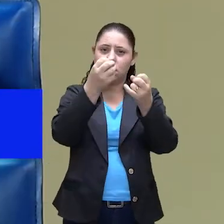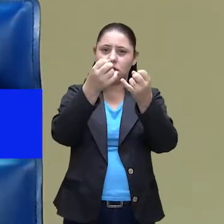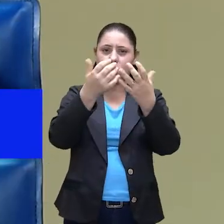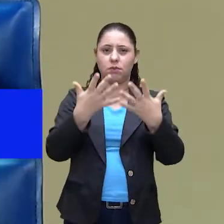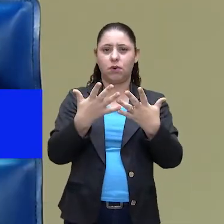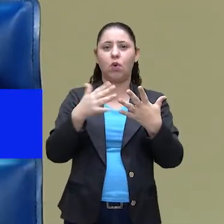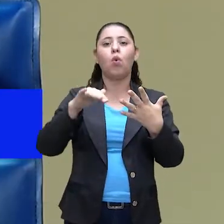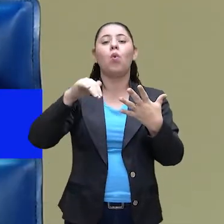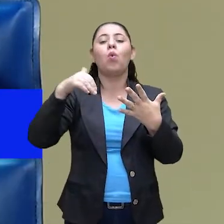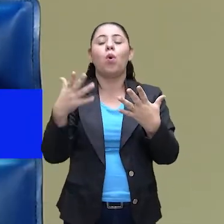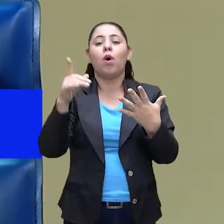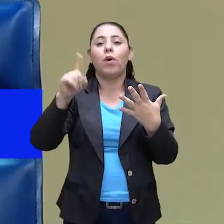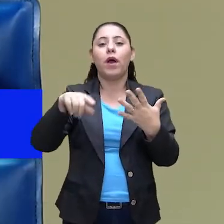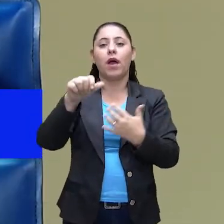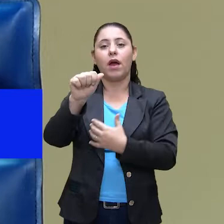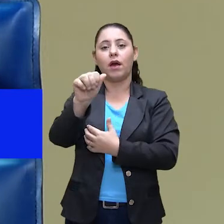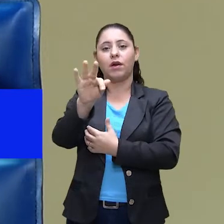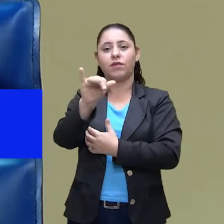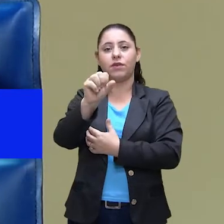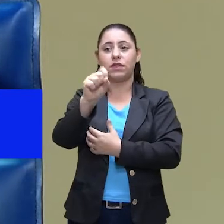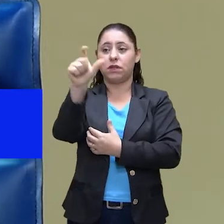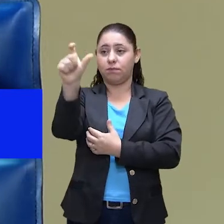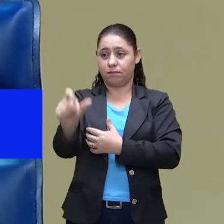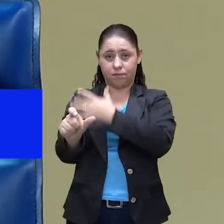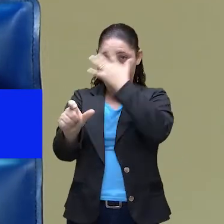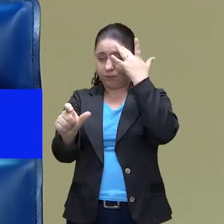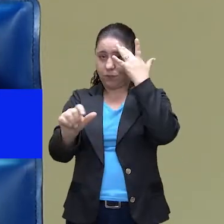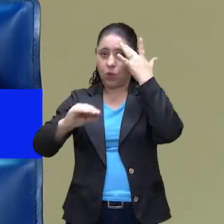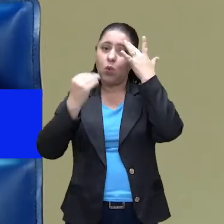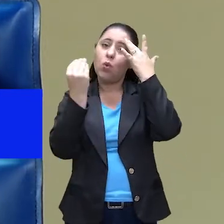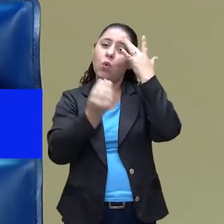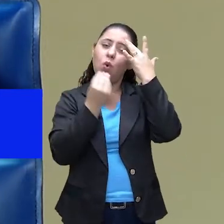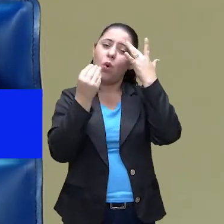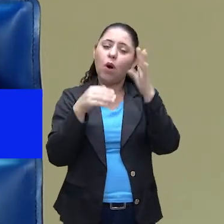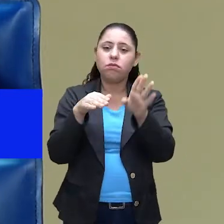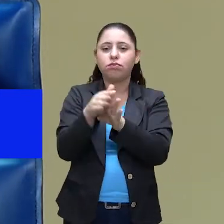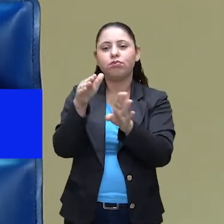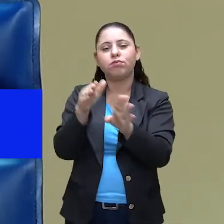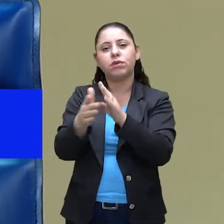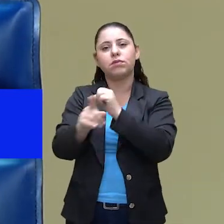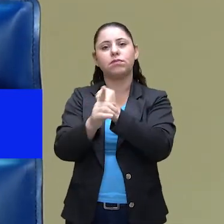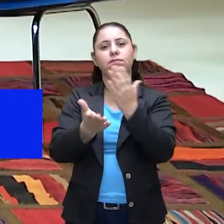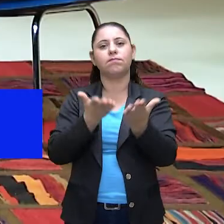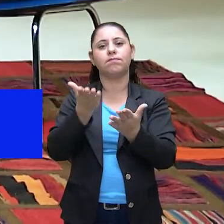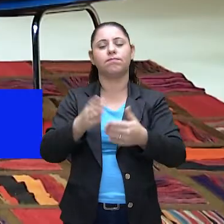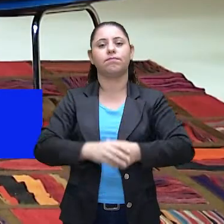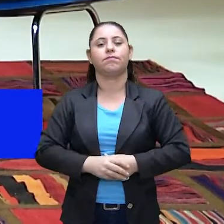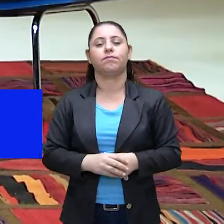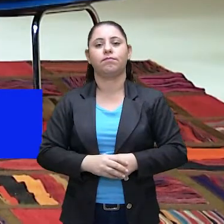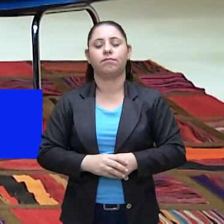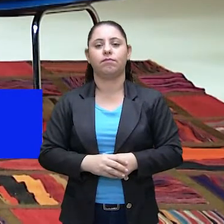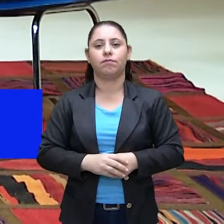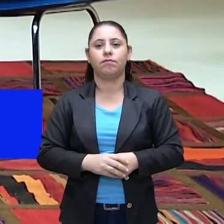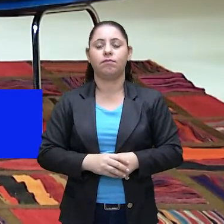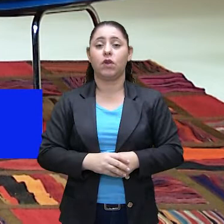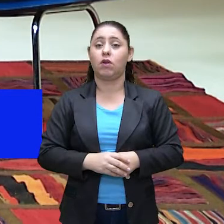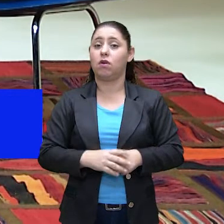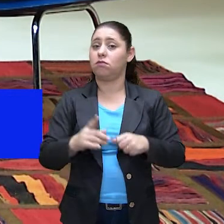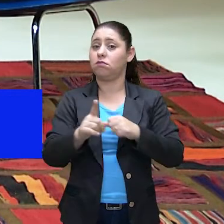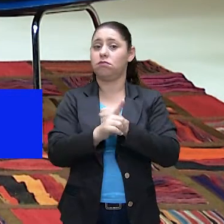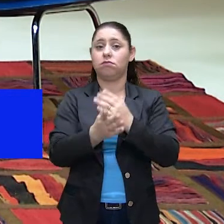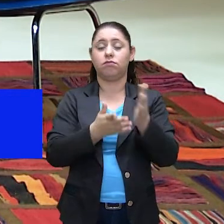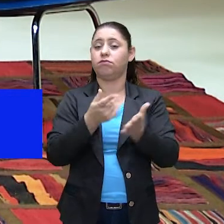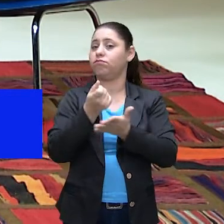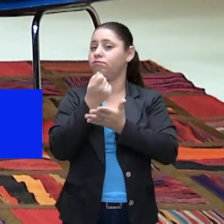descrito exatamente o tipo de afasia de determinado paciente, como vocês orientam o tratamento? Esse tratamento, ele não